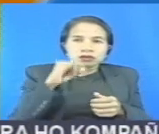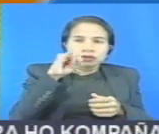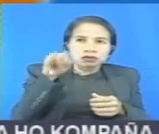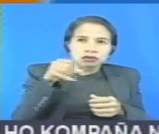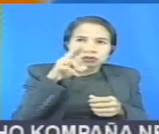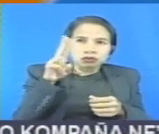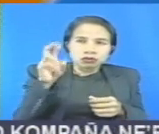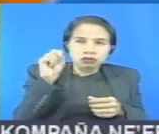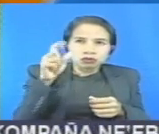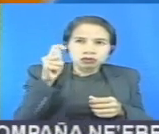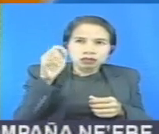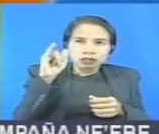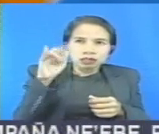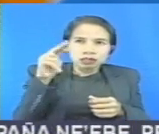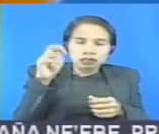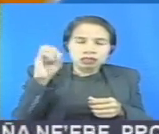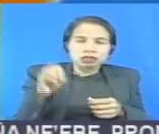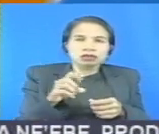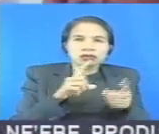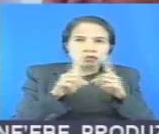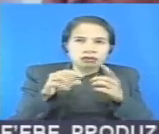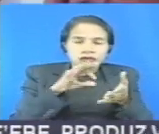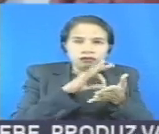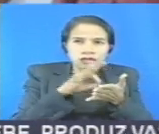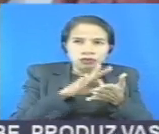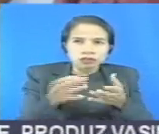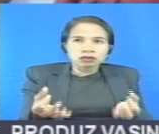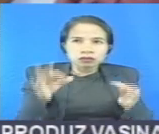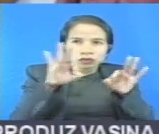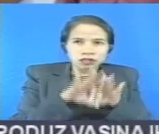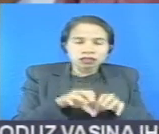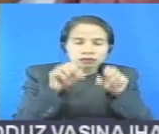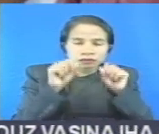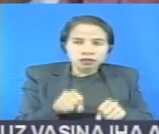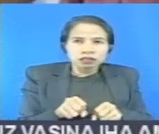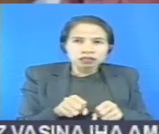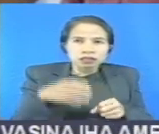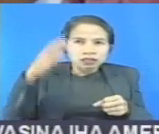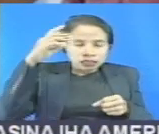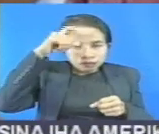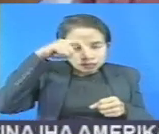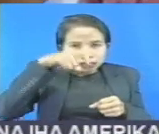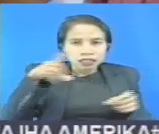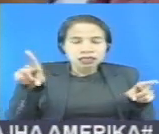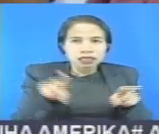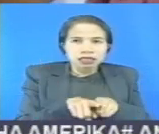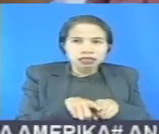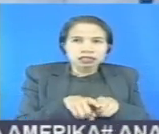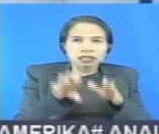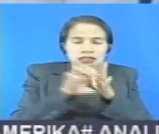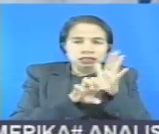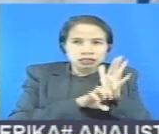Durego, oficial patrimônio Mané, considera. Formação importante, Tambabele Haclean Sira Nia Conhecimento Hanessan, gerente patrimônio